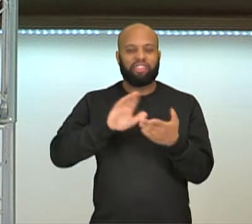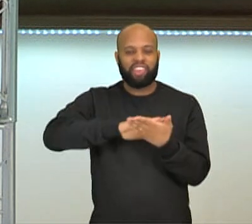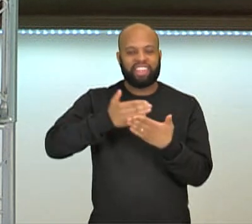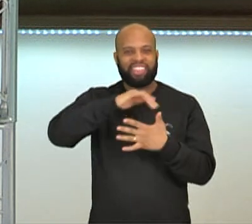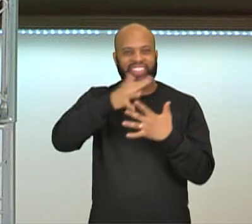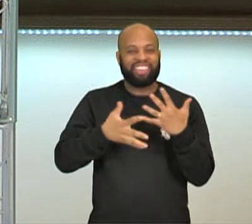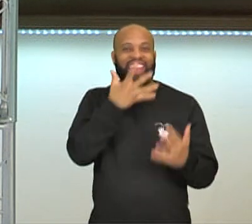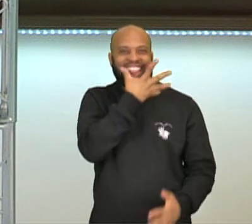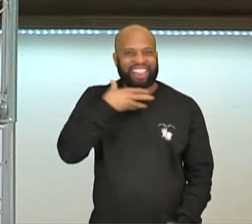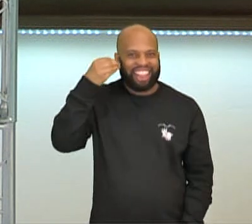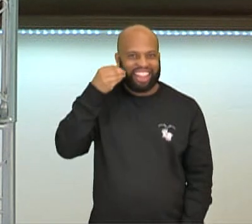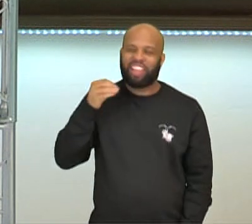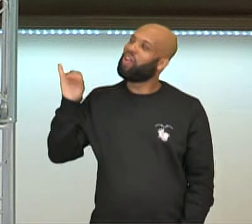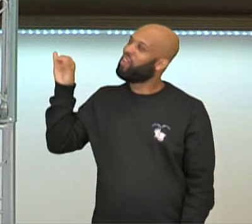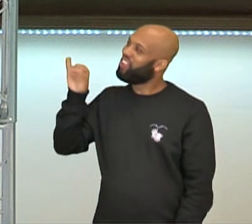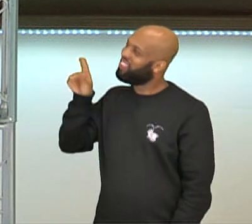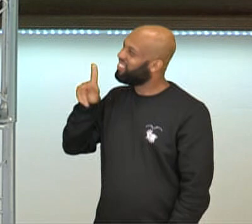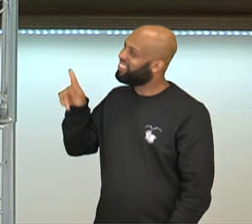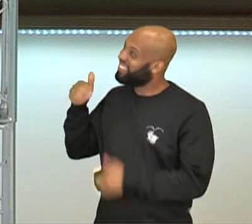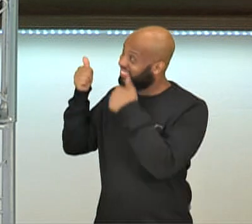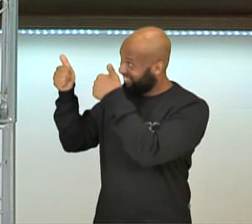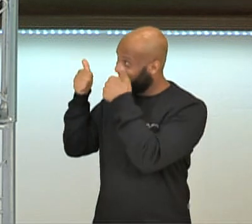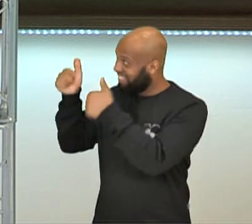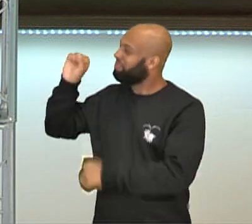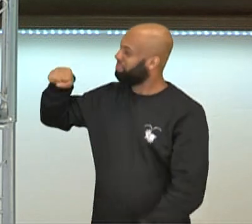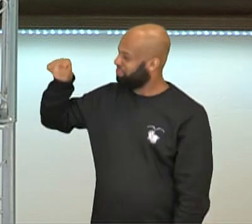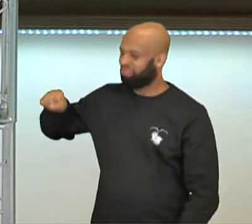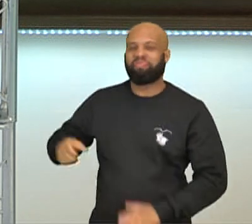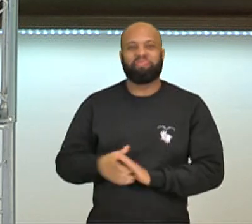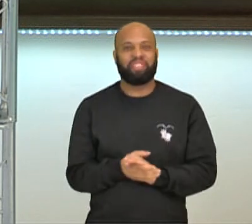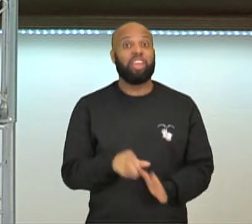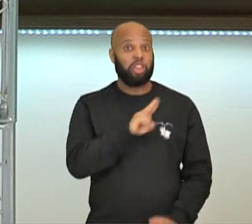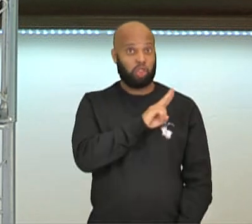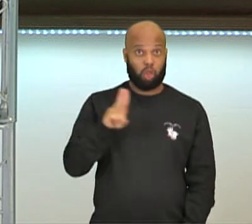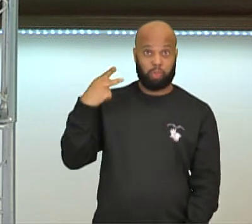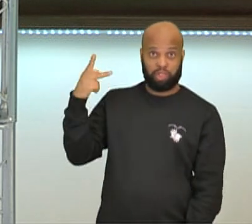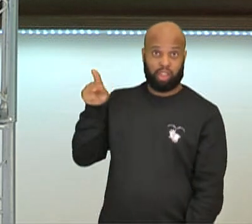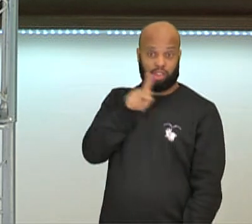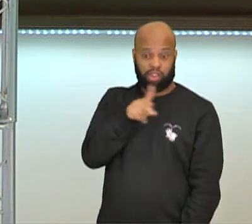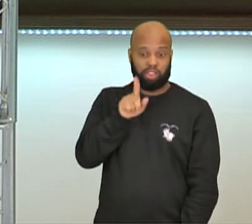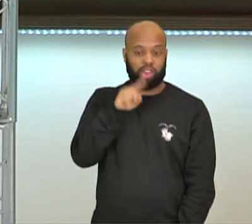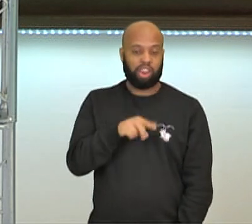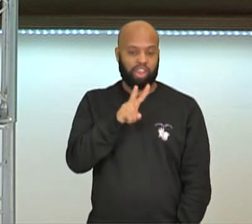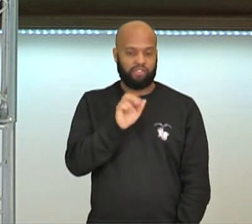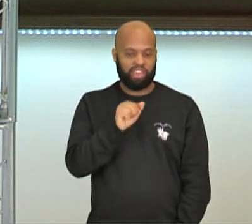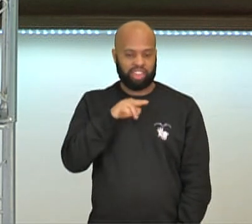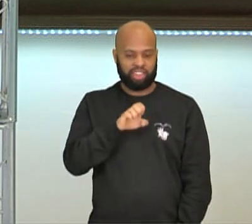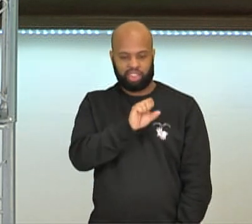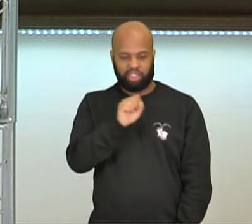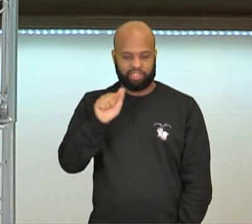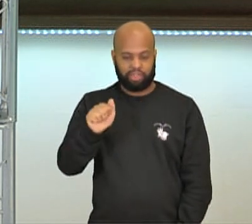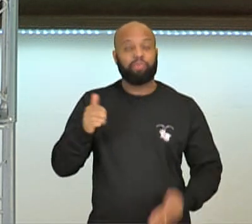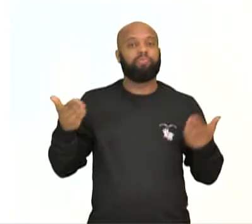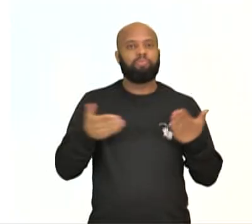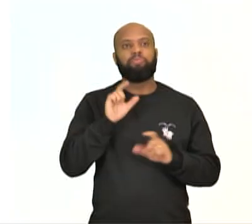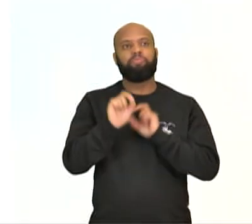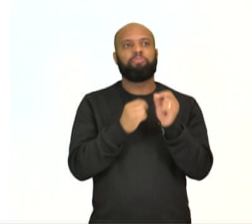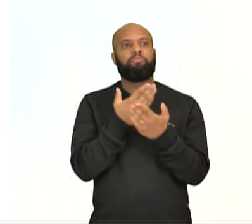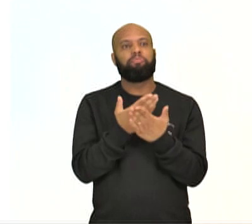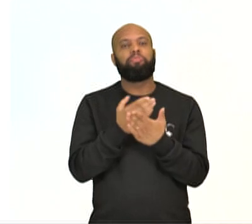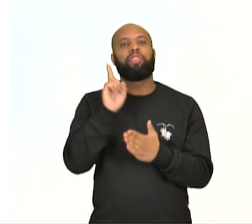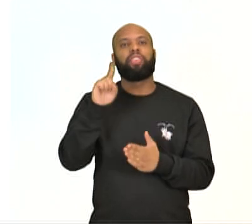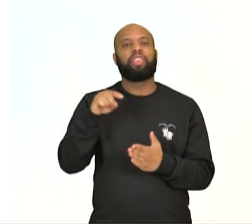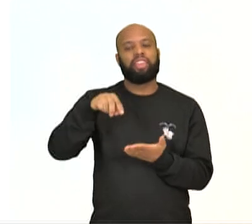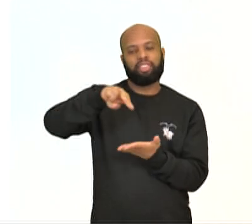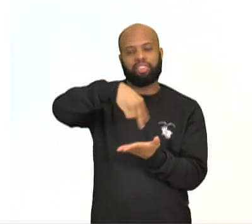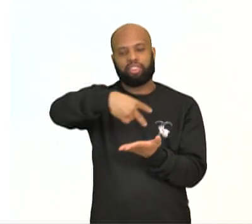nosso intérprete, Natan. Oi, Natan, tudo bem? E a gente está aqui para falar um pouquinho mais sobre a dança.